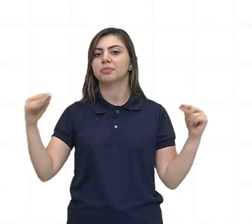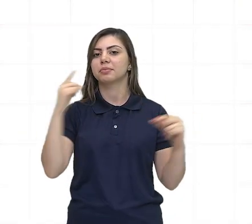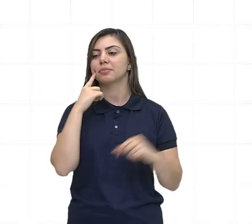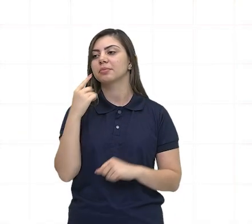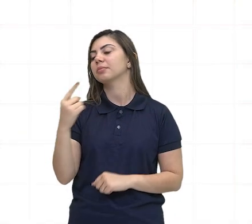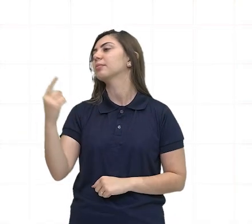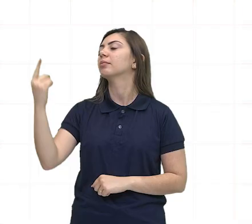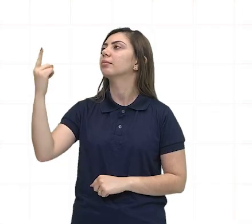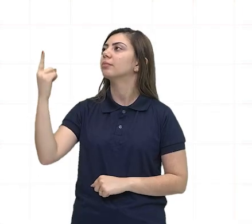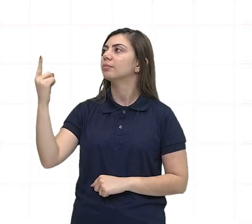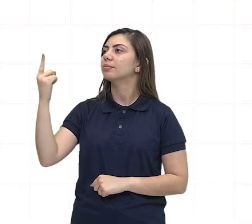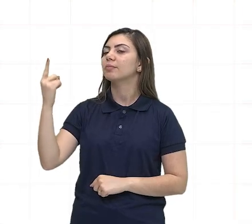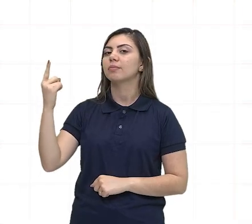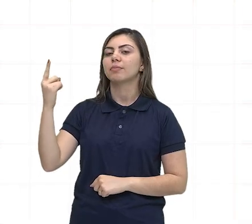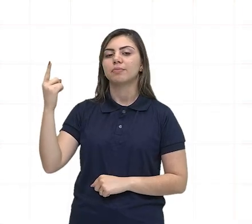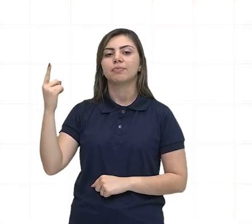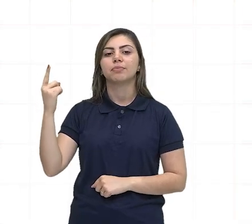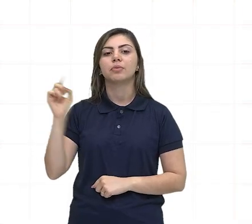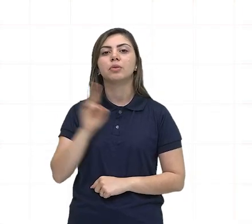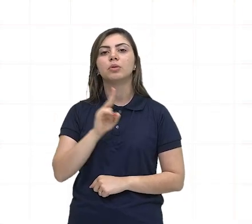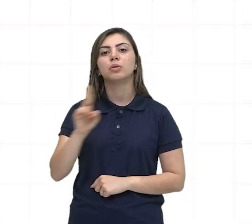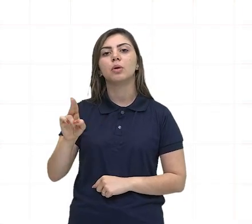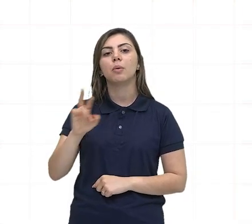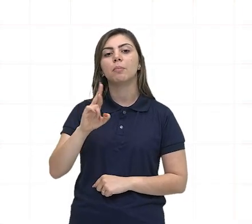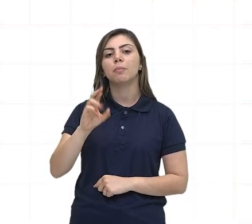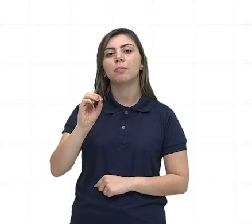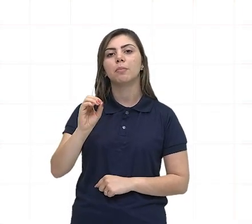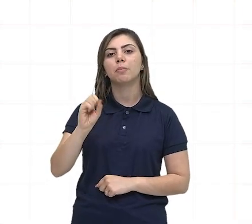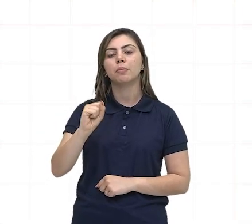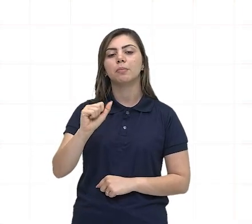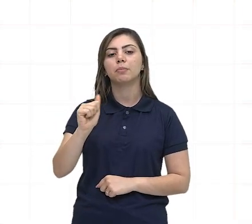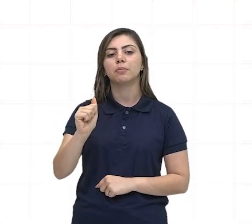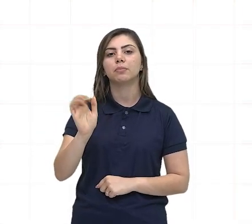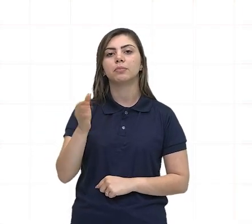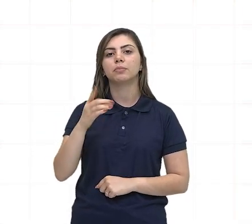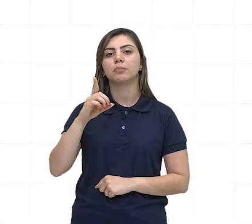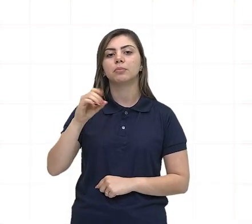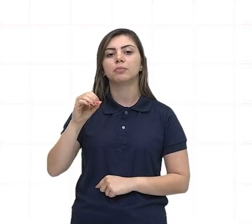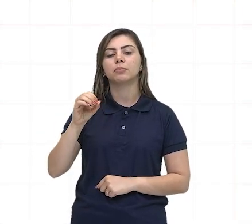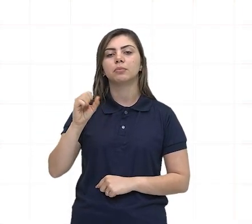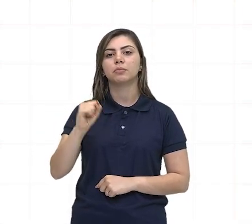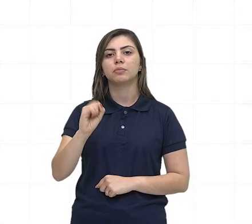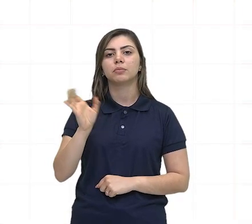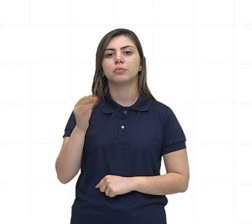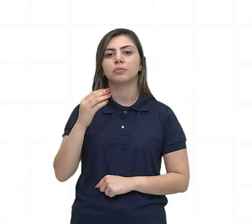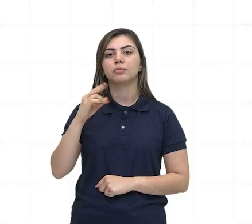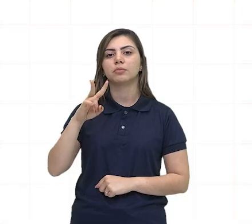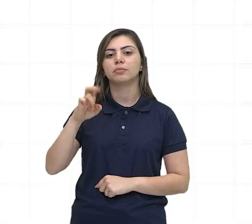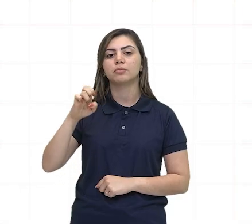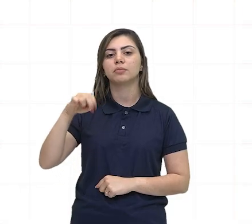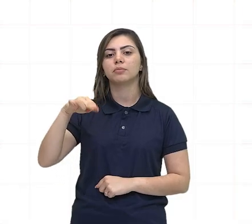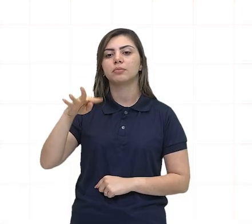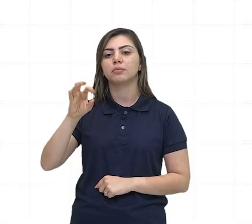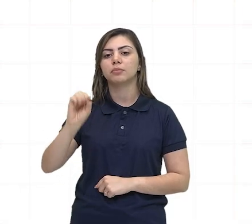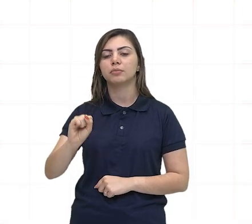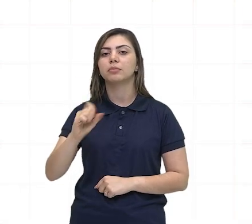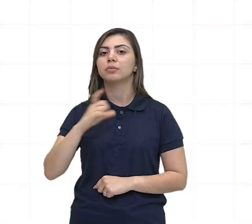dos ventos, ela é essa figura que traz aí esses pontos cardeais, os pontos colaterais e